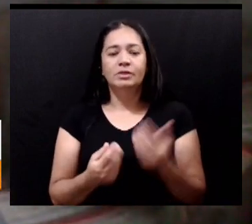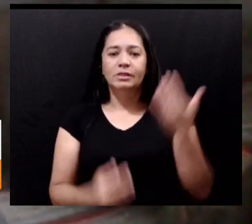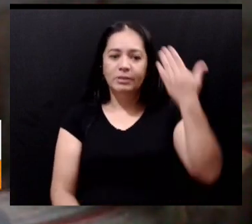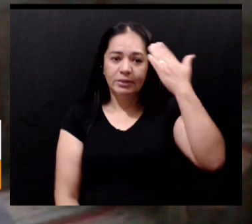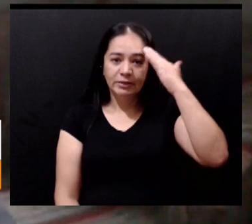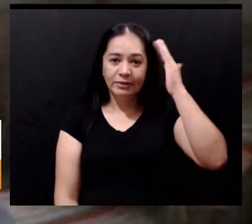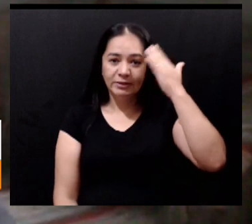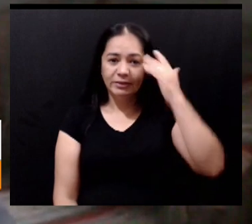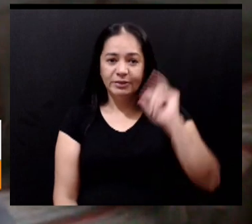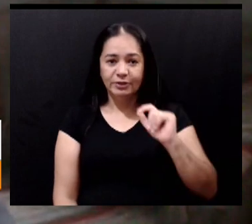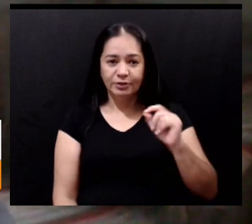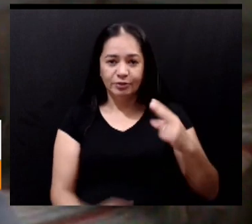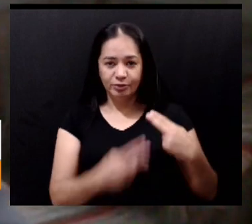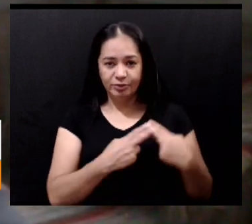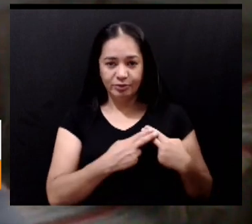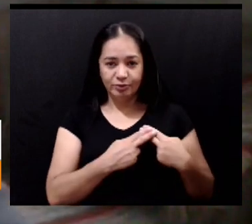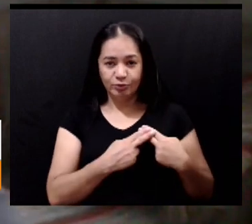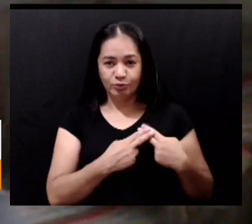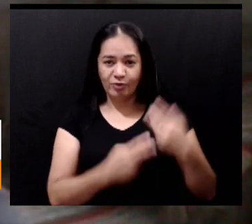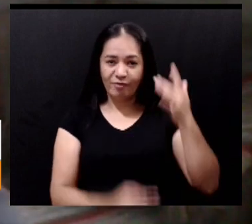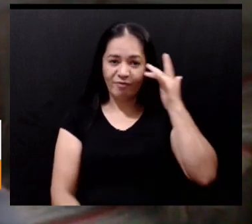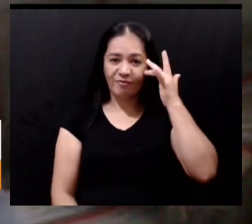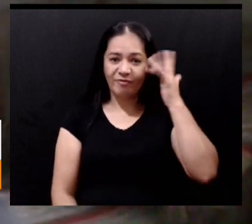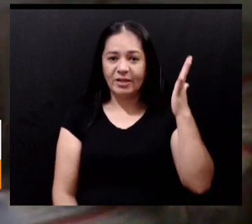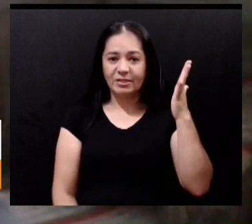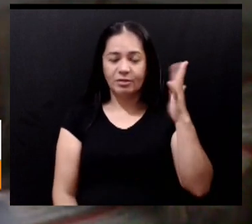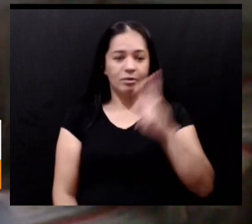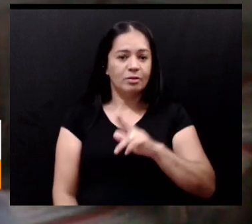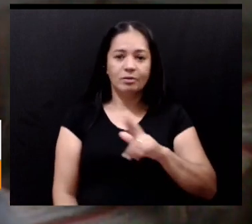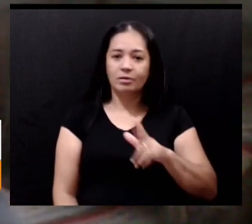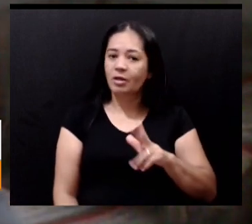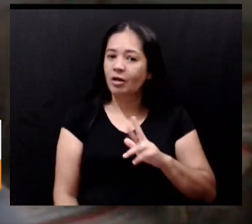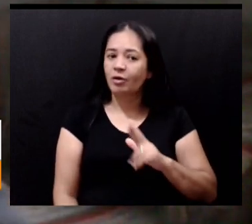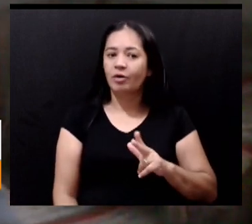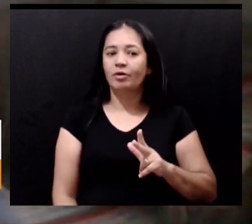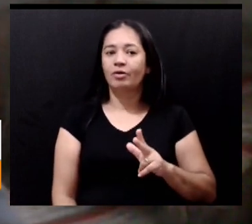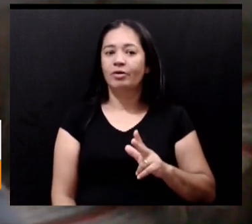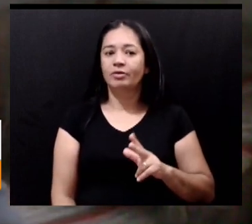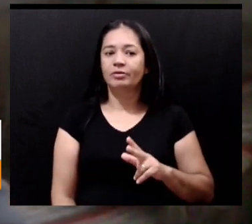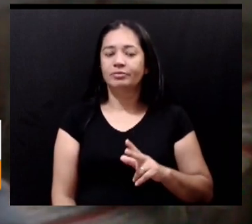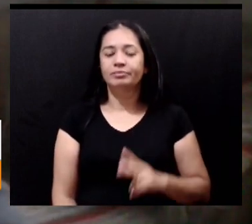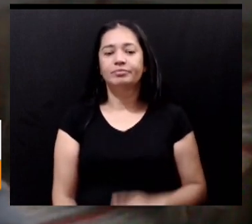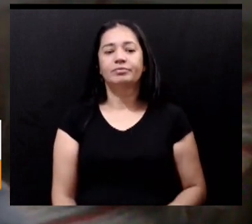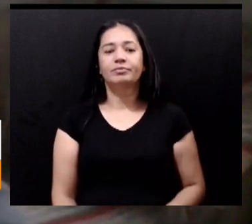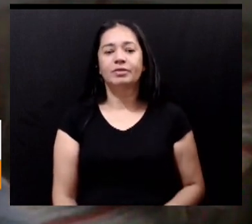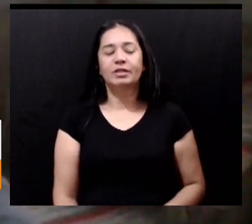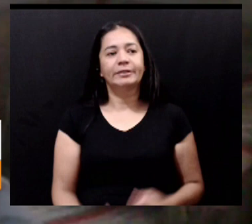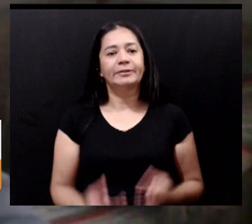fácil. Né? Não é um processo estanque,